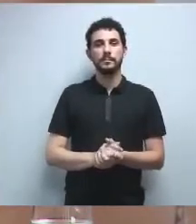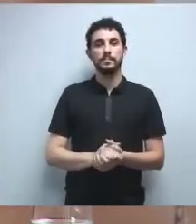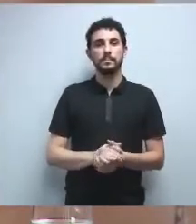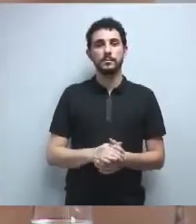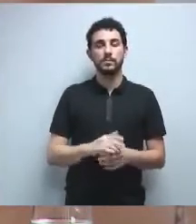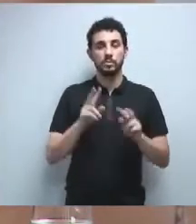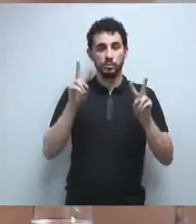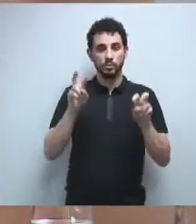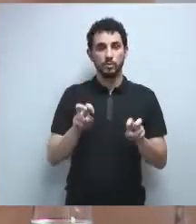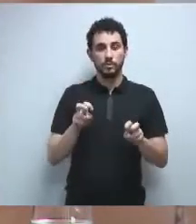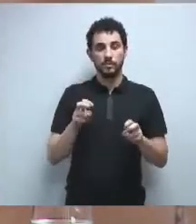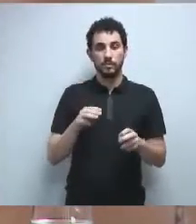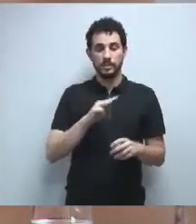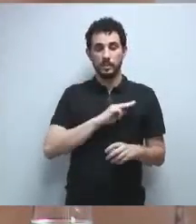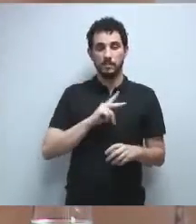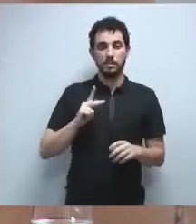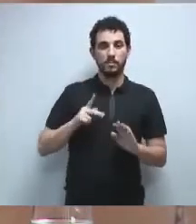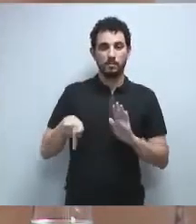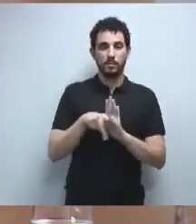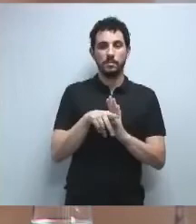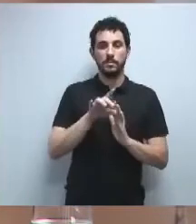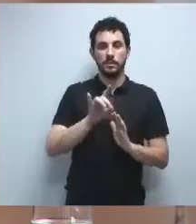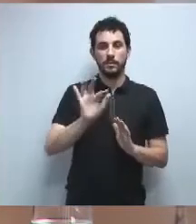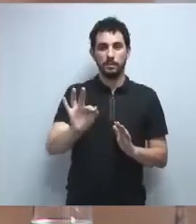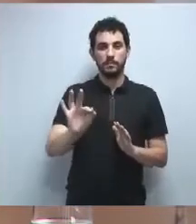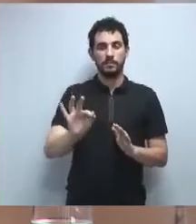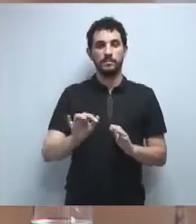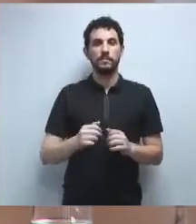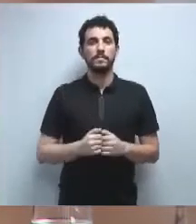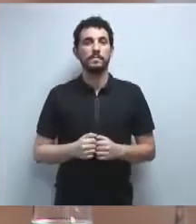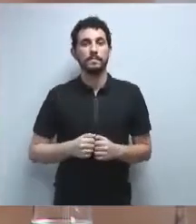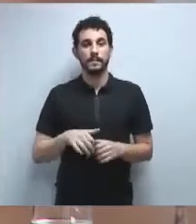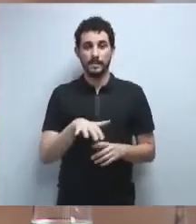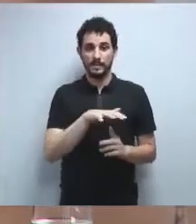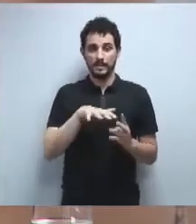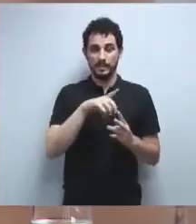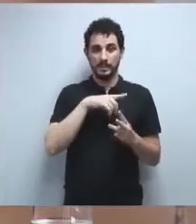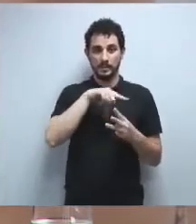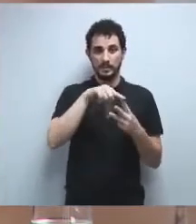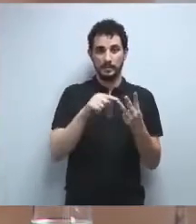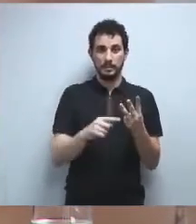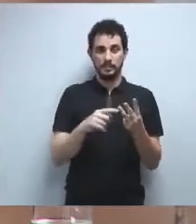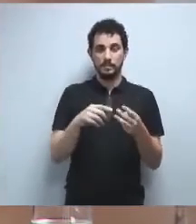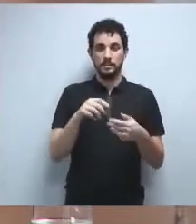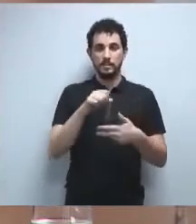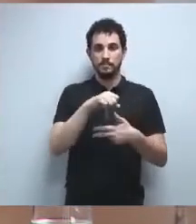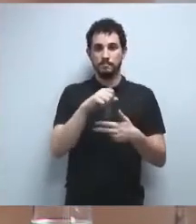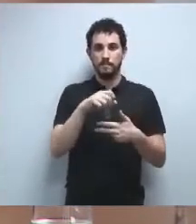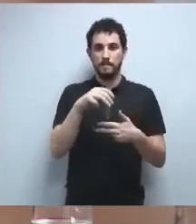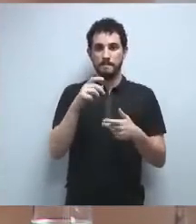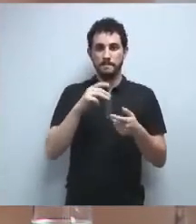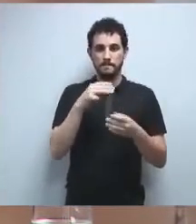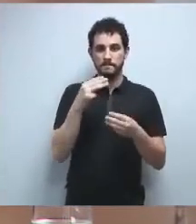relação ao ministério público do distrito federal a lista tríplice do ministério público